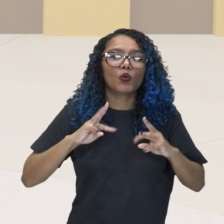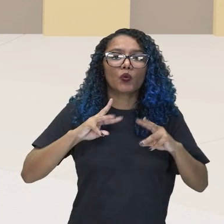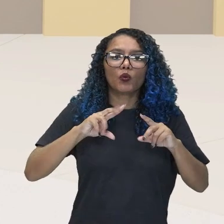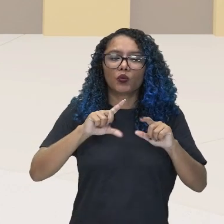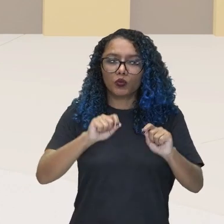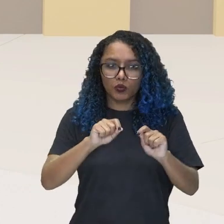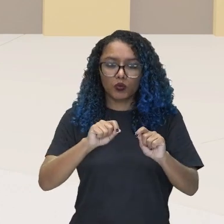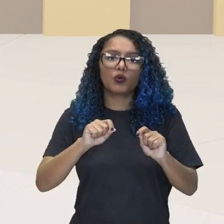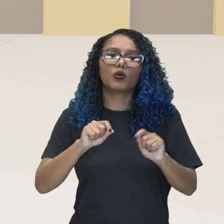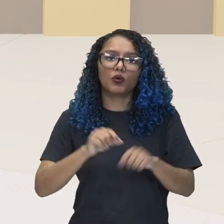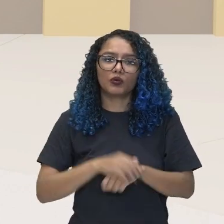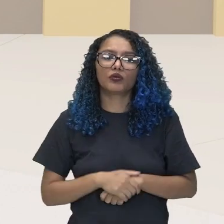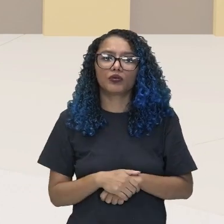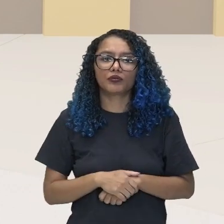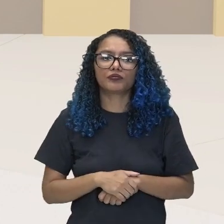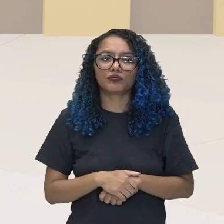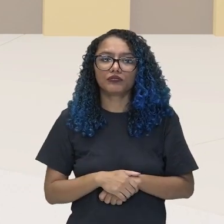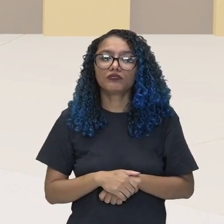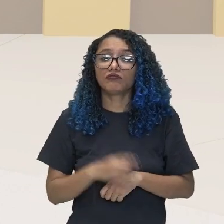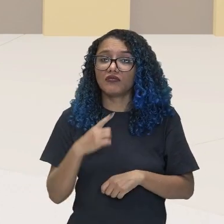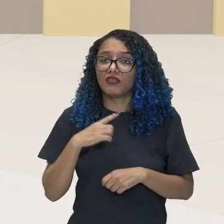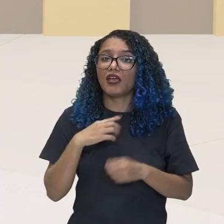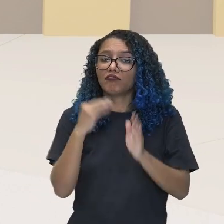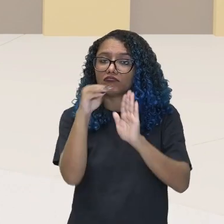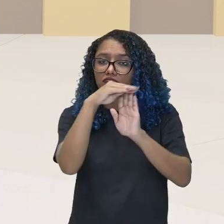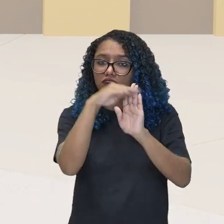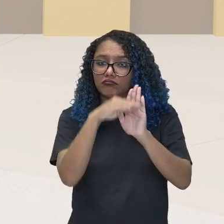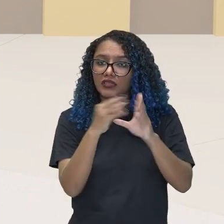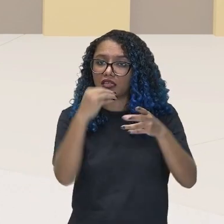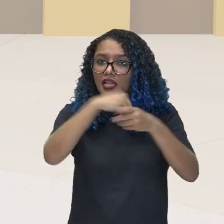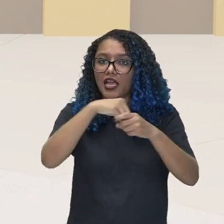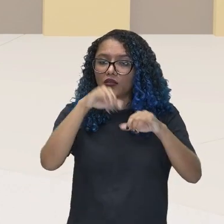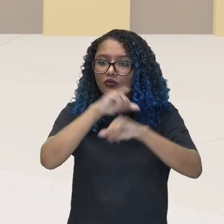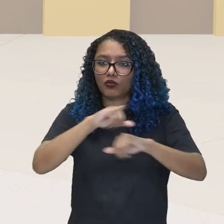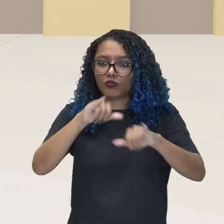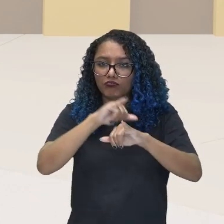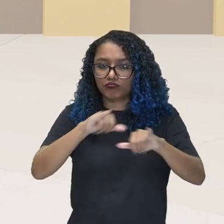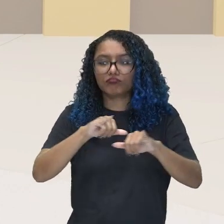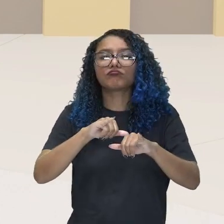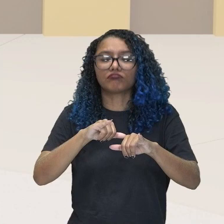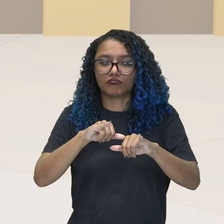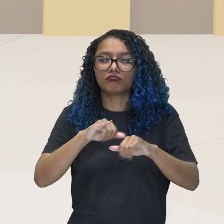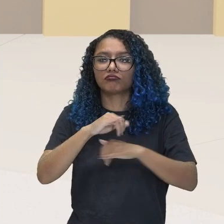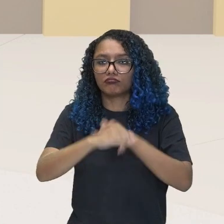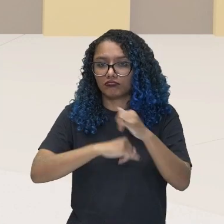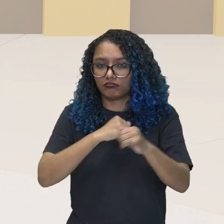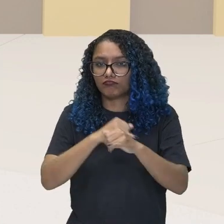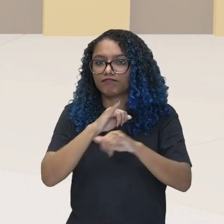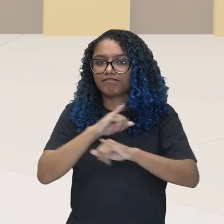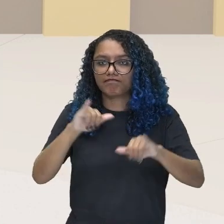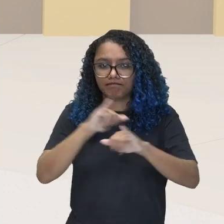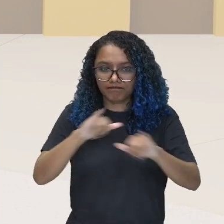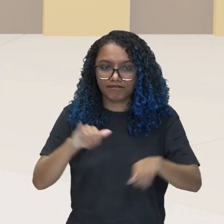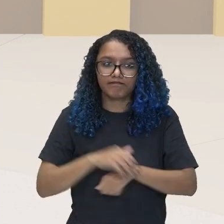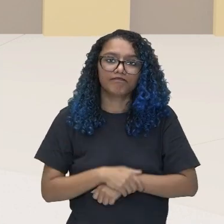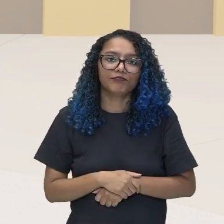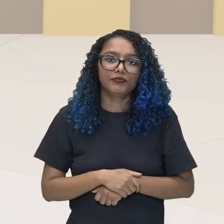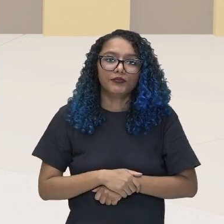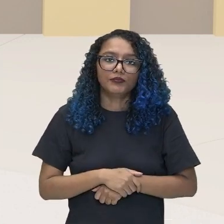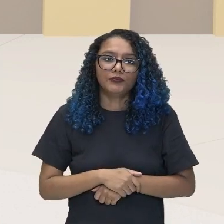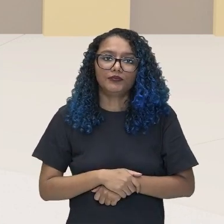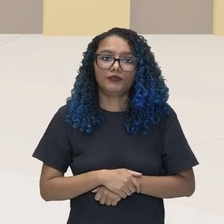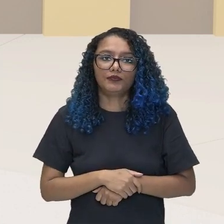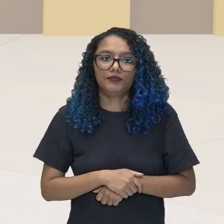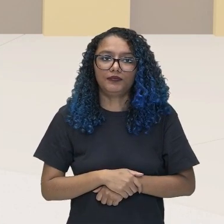transforma aquela notícia, aquela informação em algo digital levado até vocês. Então nós vamos ter aqui o conhecimento